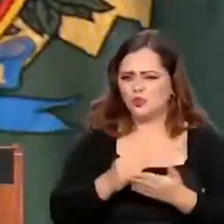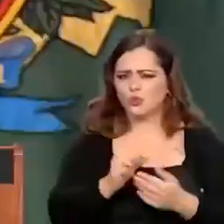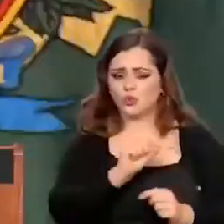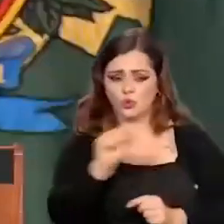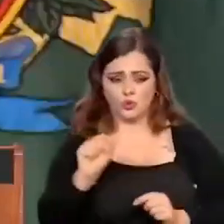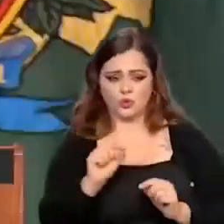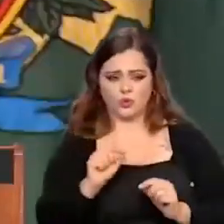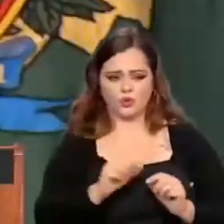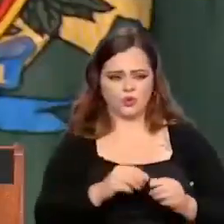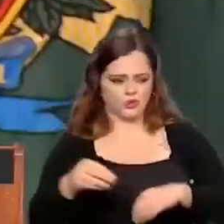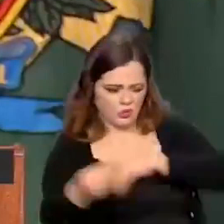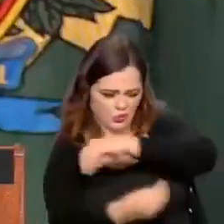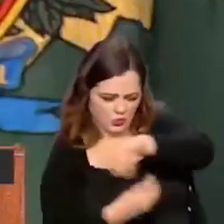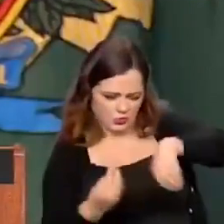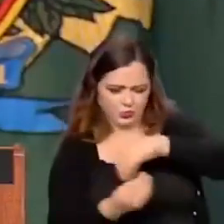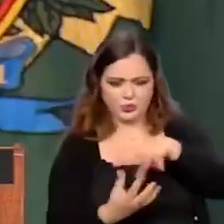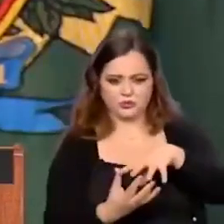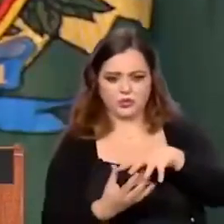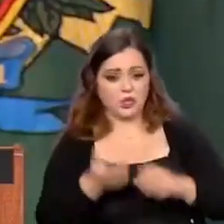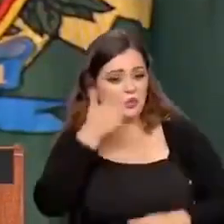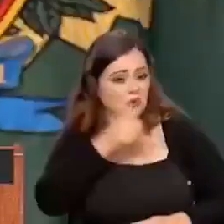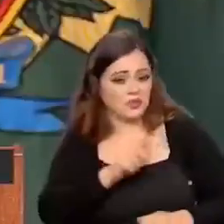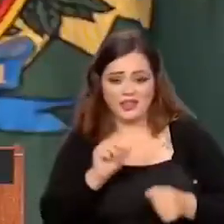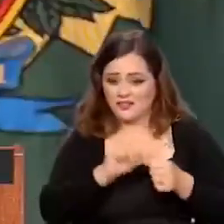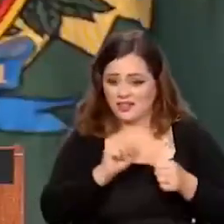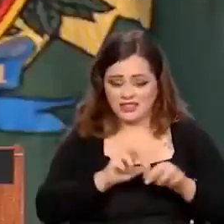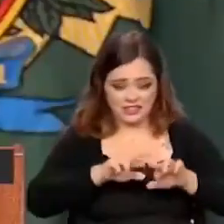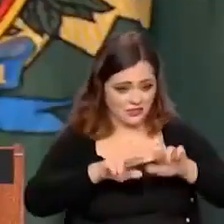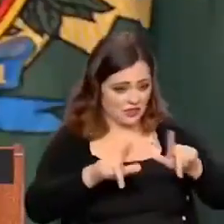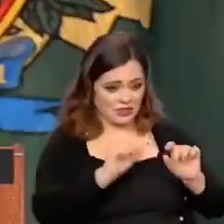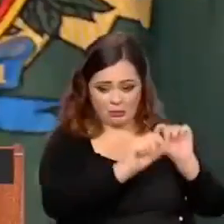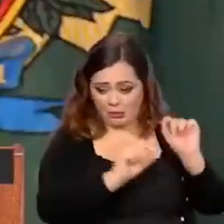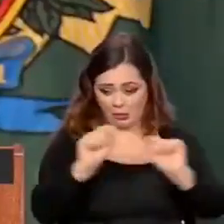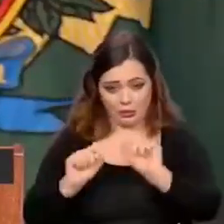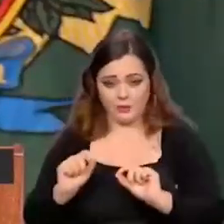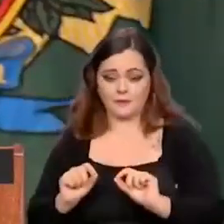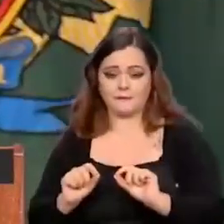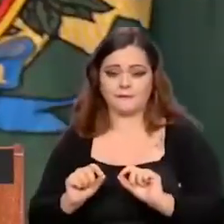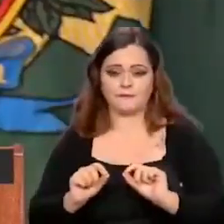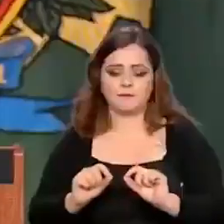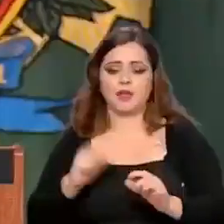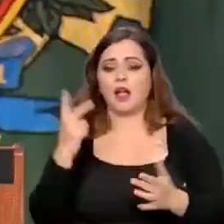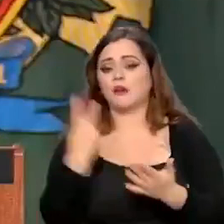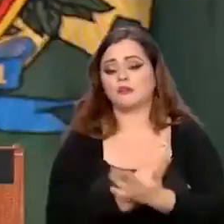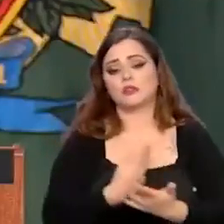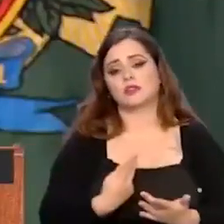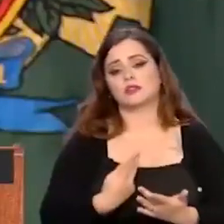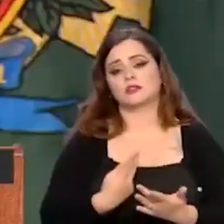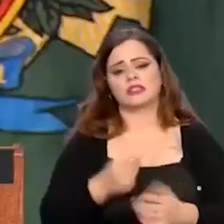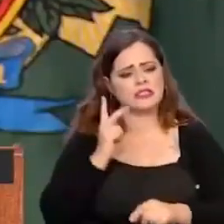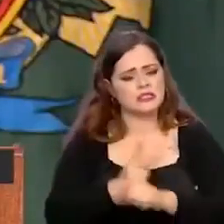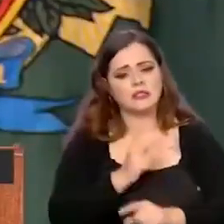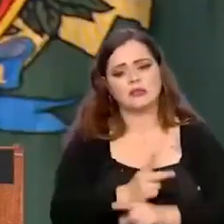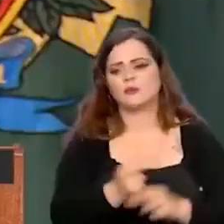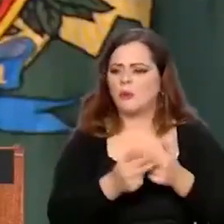todo mundo no balaio e não consegue fazer a diferenciação de quem é quem, acontece sempre